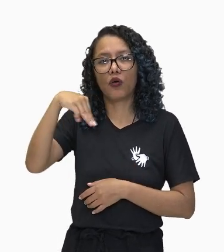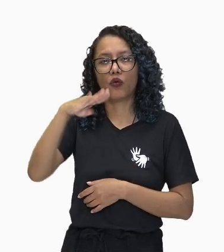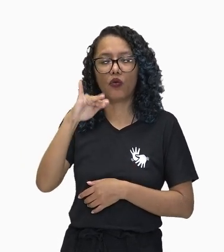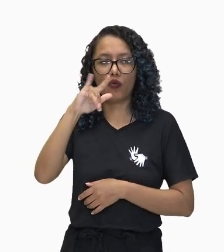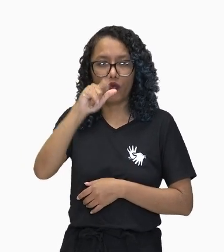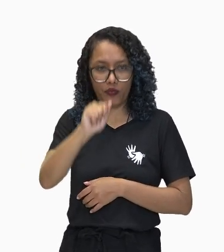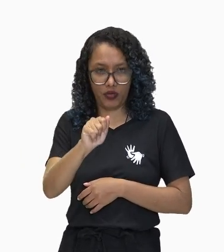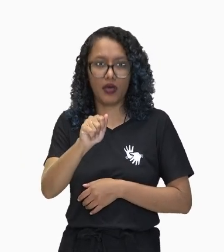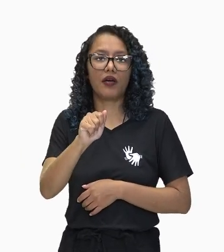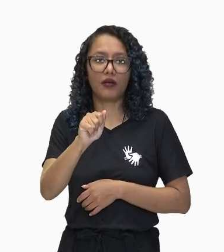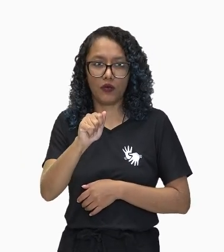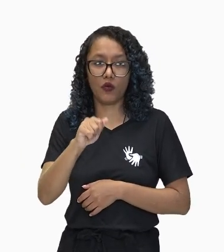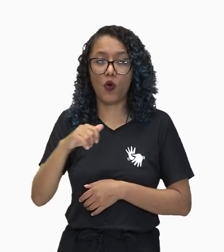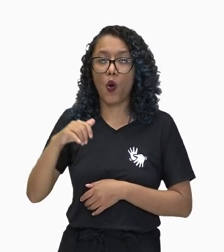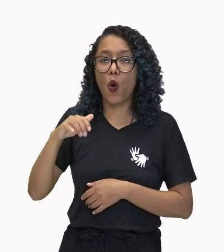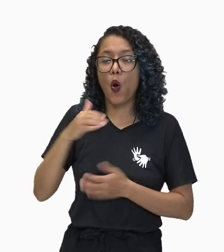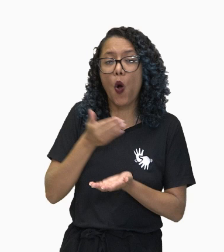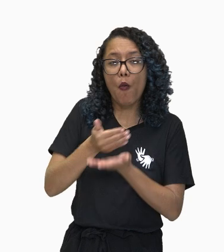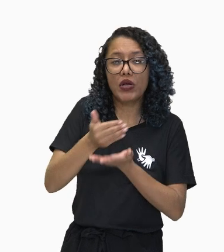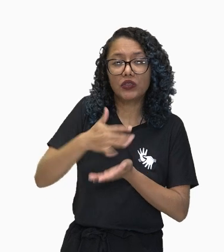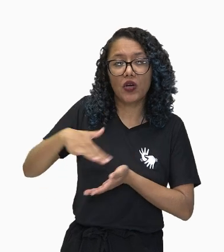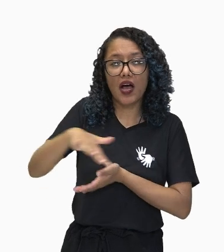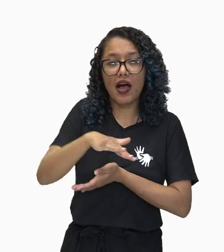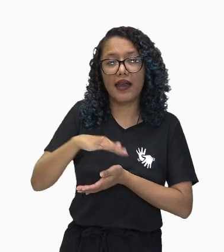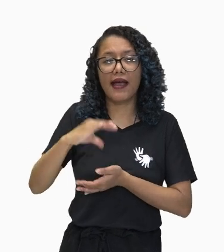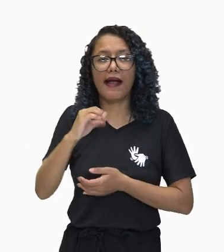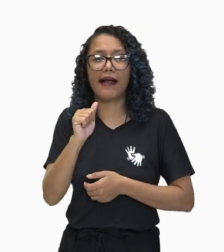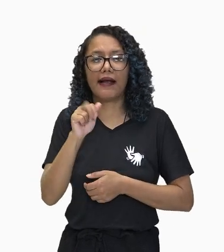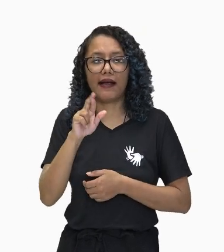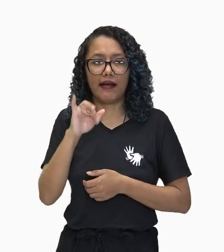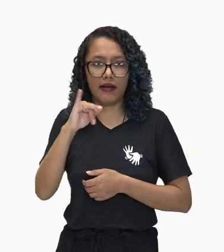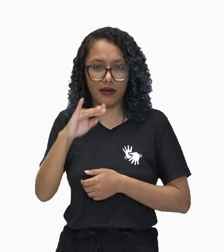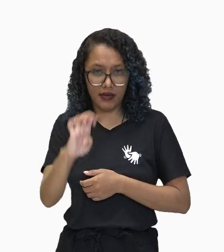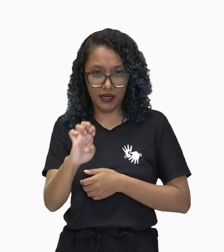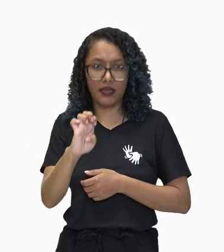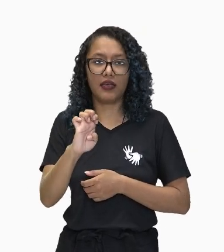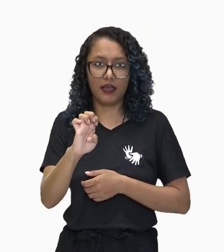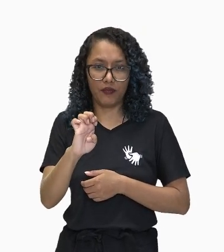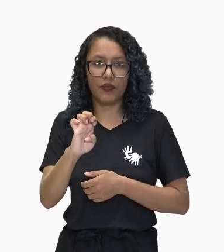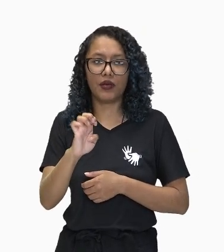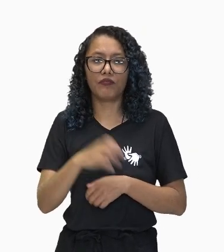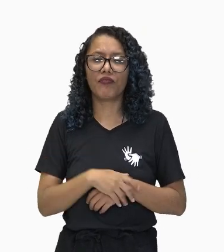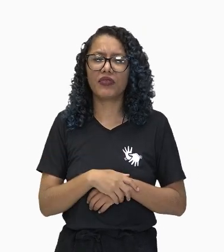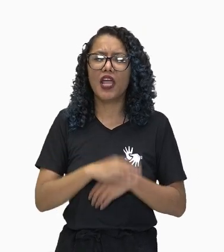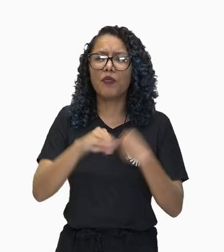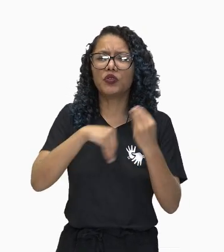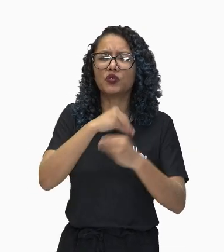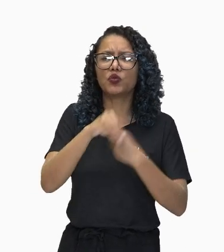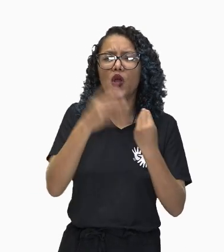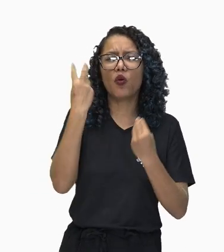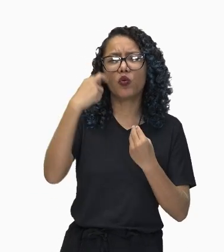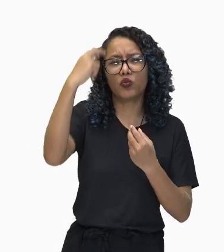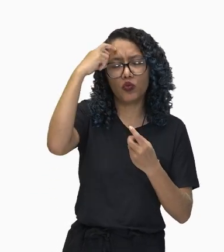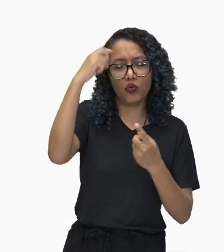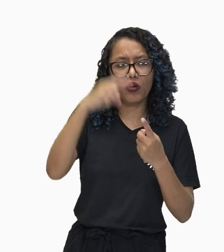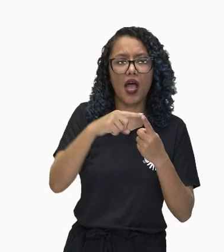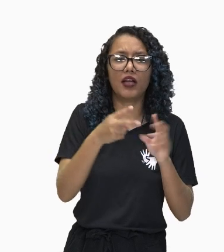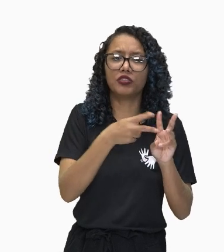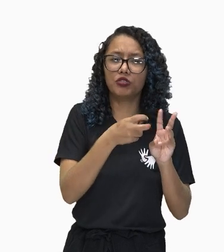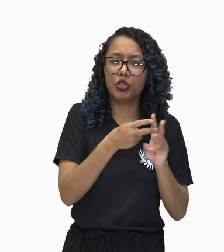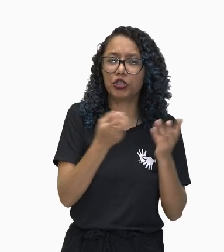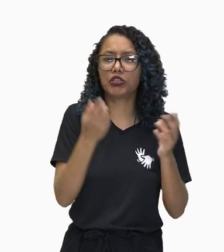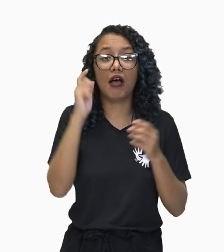região do Caribe. É uma mistura entre a cultura indígena, africana e hispânica. O seu nome vem da palavra